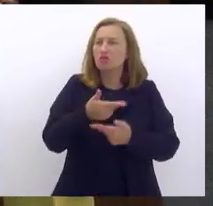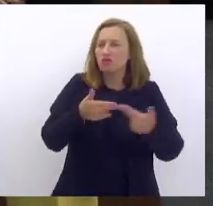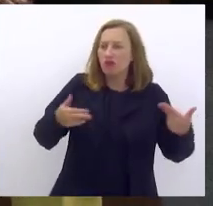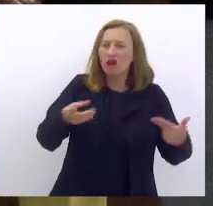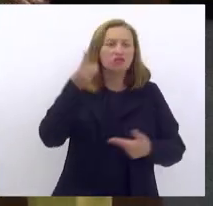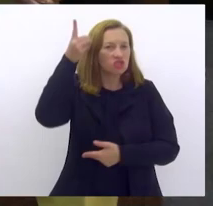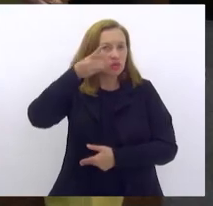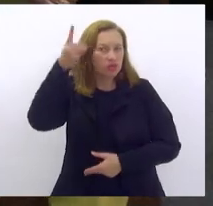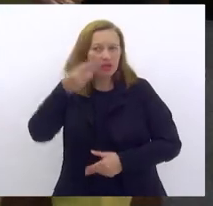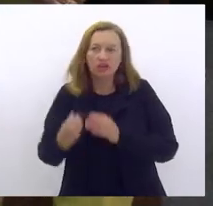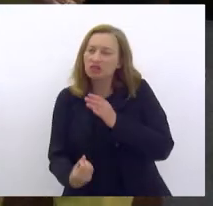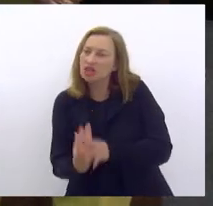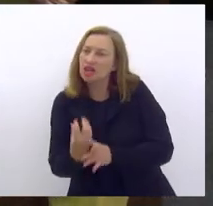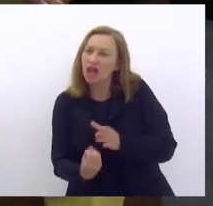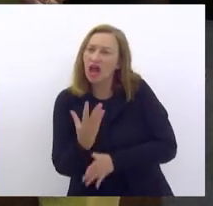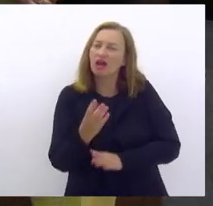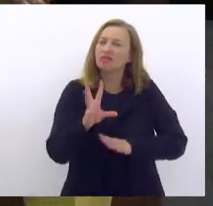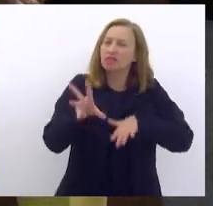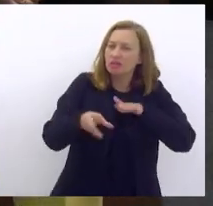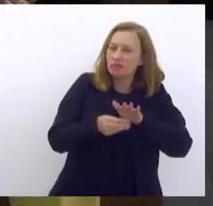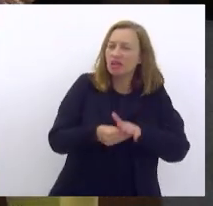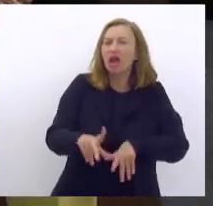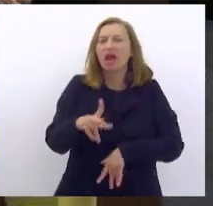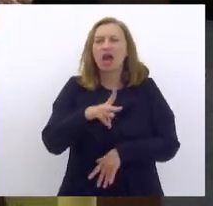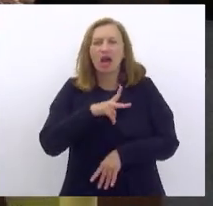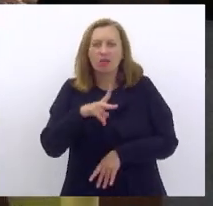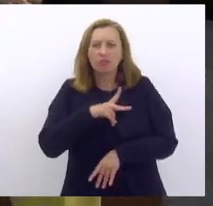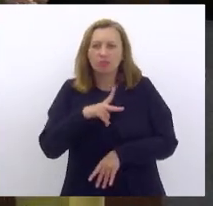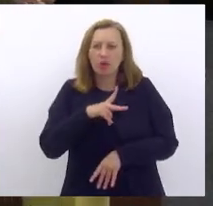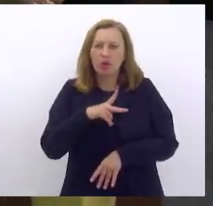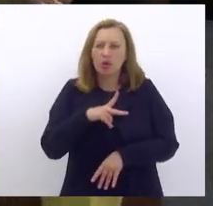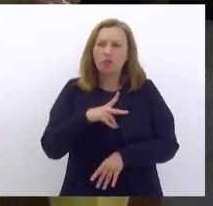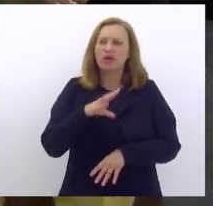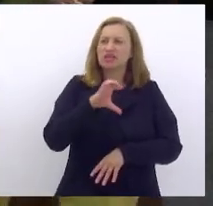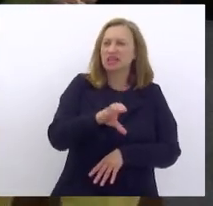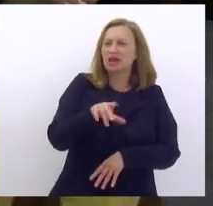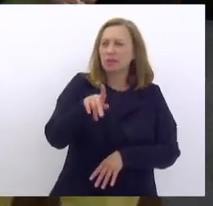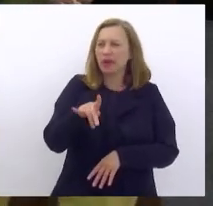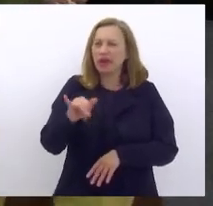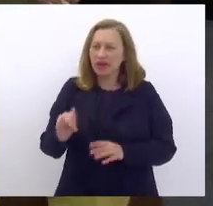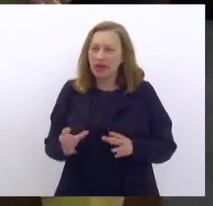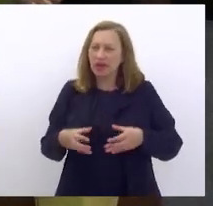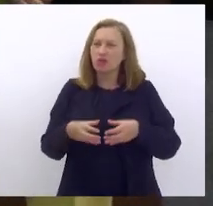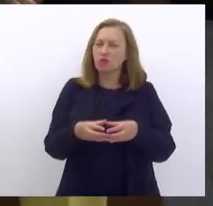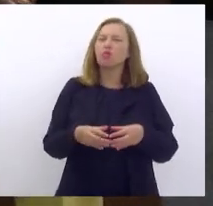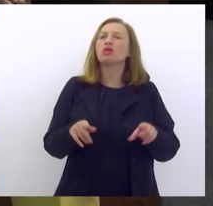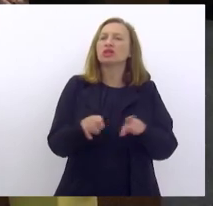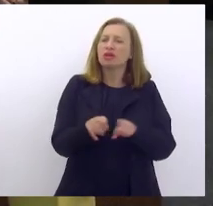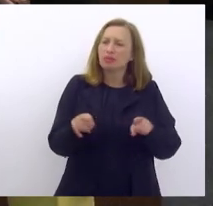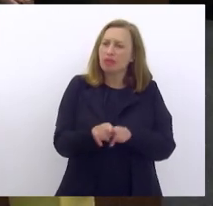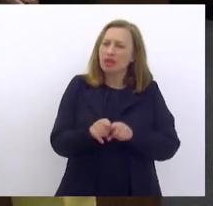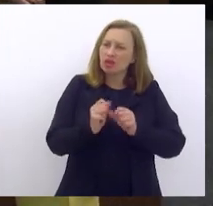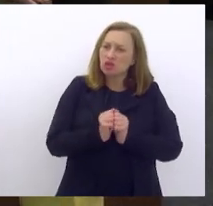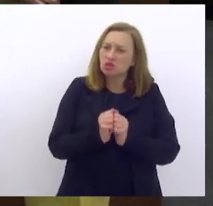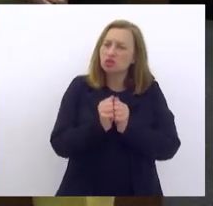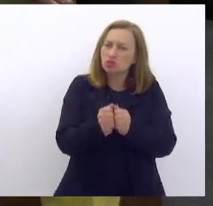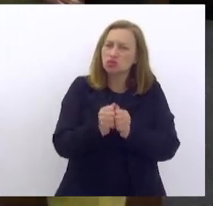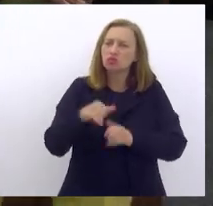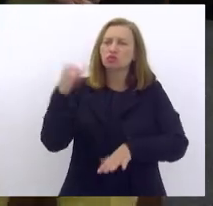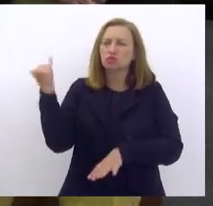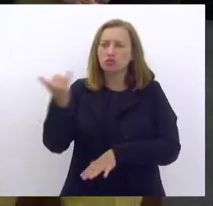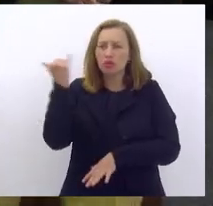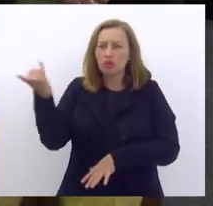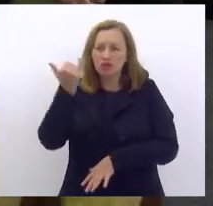produziu emendas, a própria membros da CPI tiveram participação